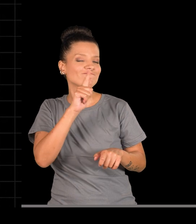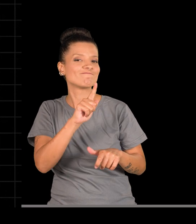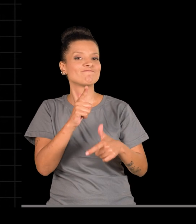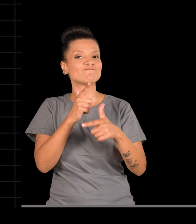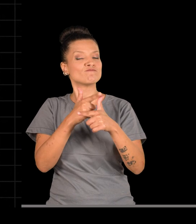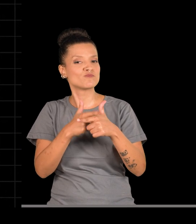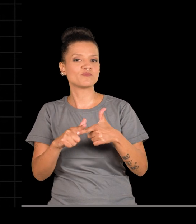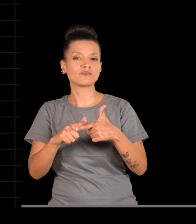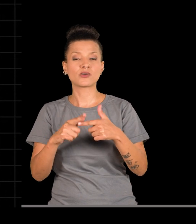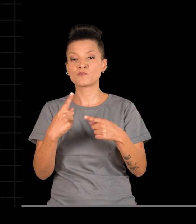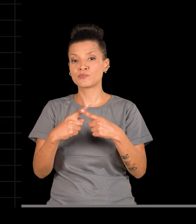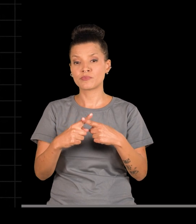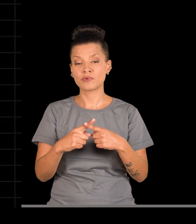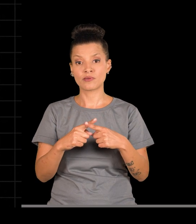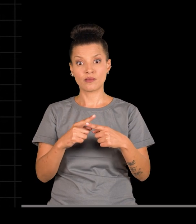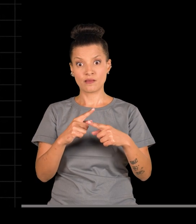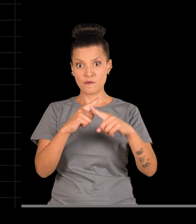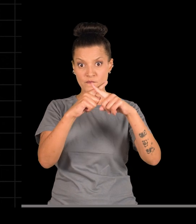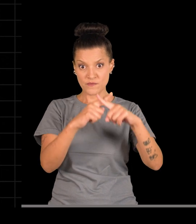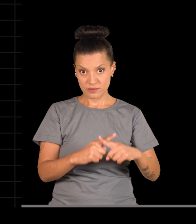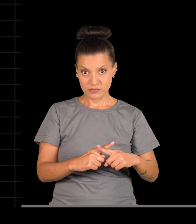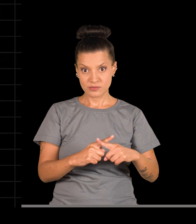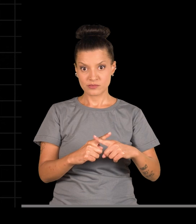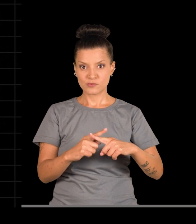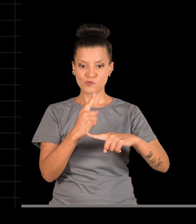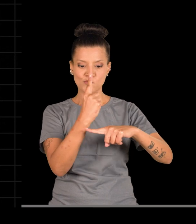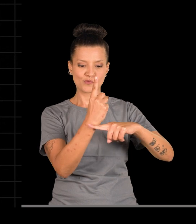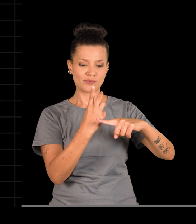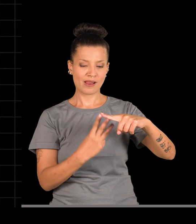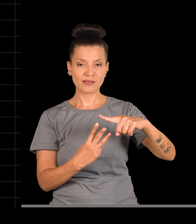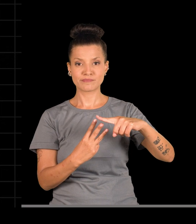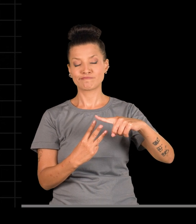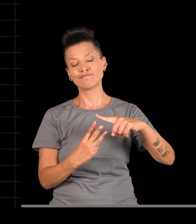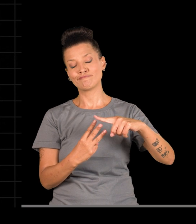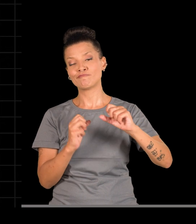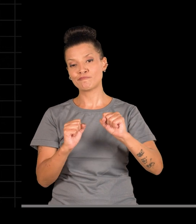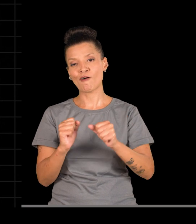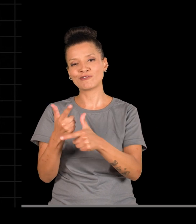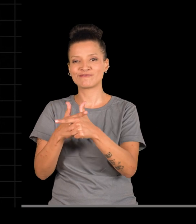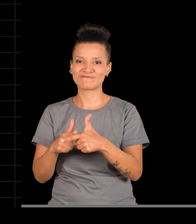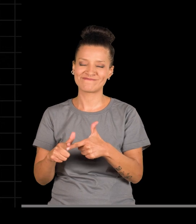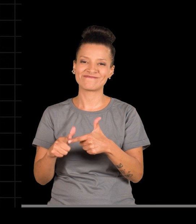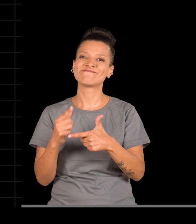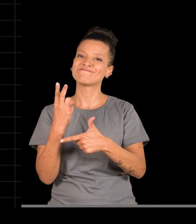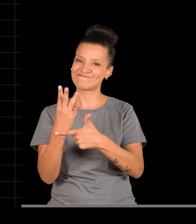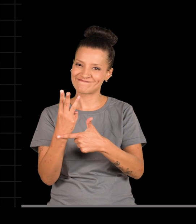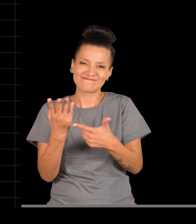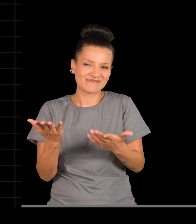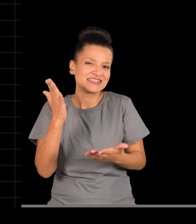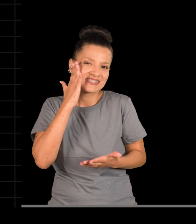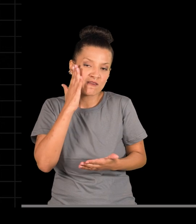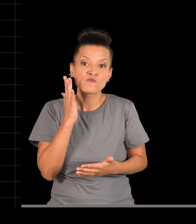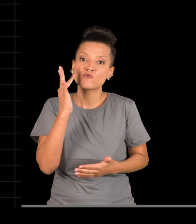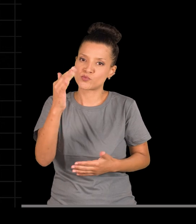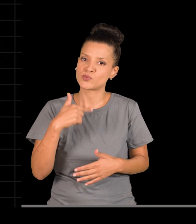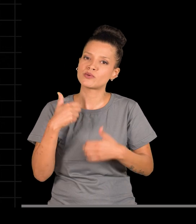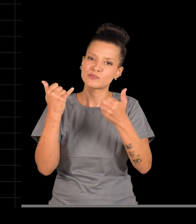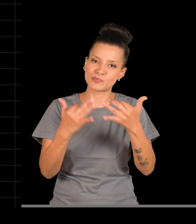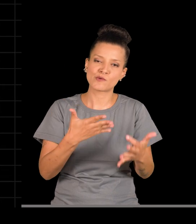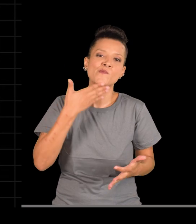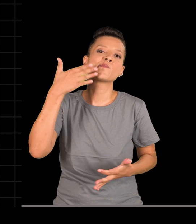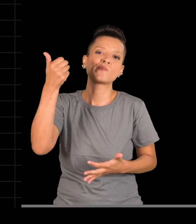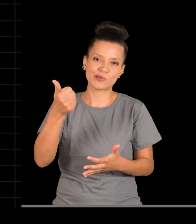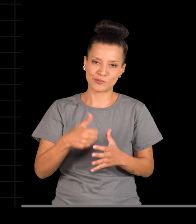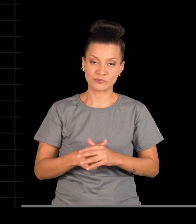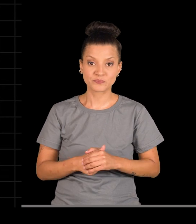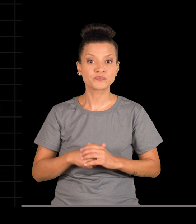disfarçada de multiplicação, certo? Multiplicar por 1 terço é a mesma coisa que dividir para 3. E a gente vai entender tudo isso daqui em vídeos futuros do Matemática Rio. Então a fração aí